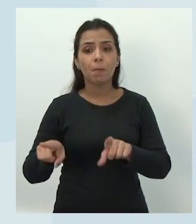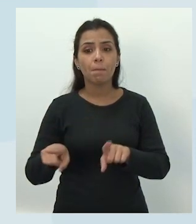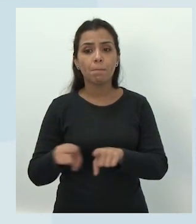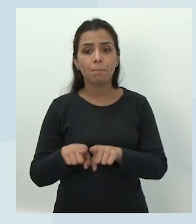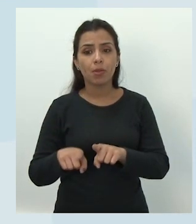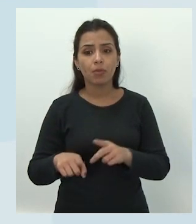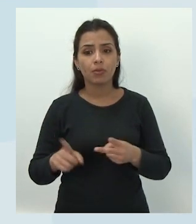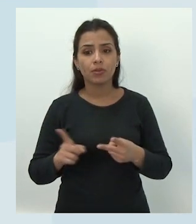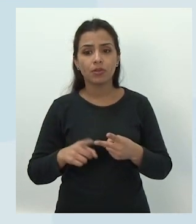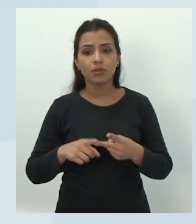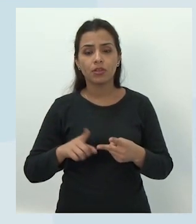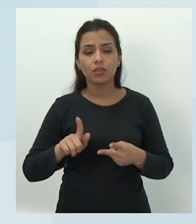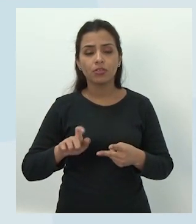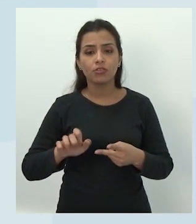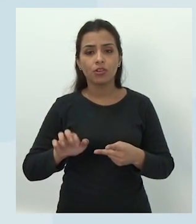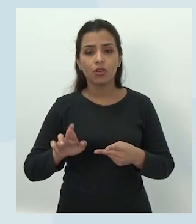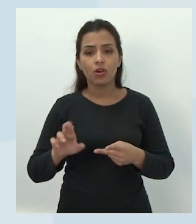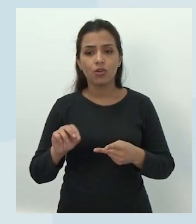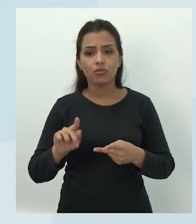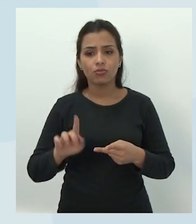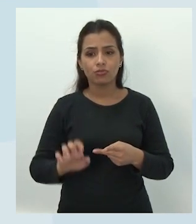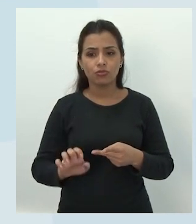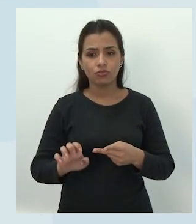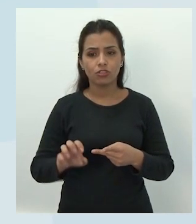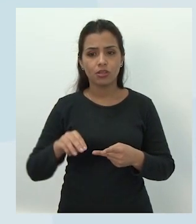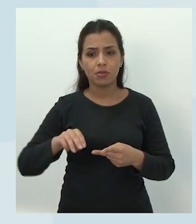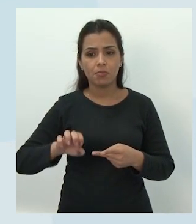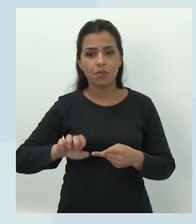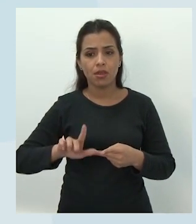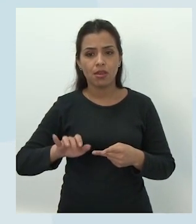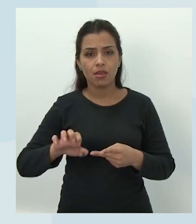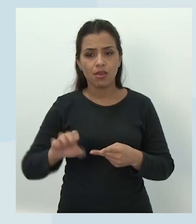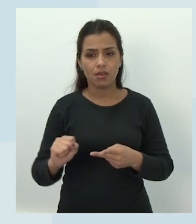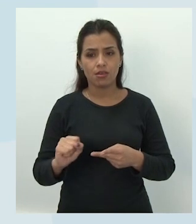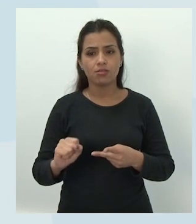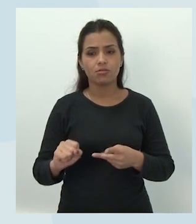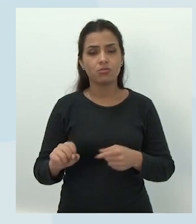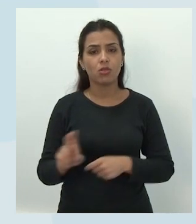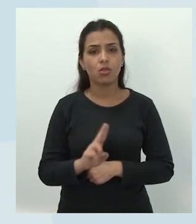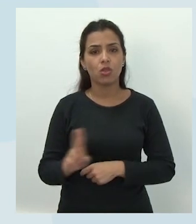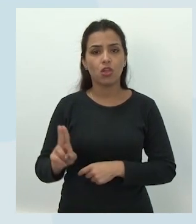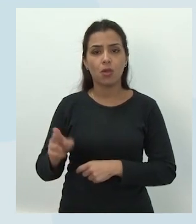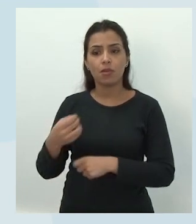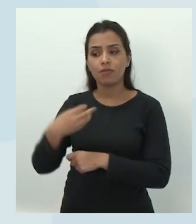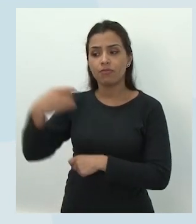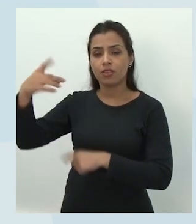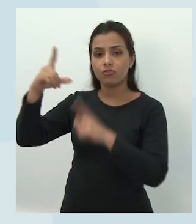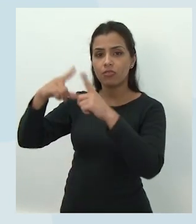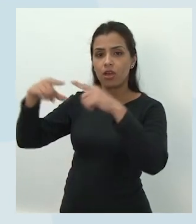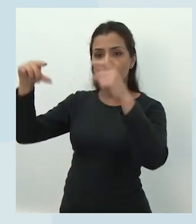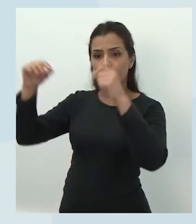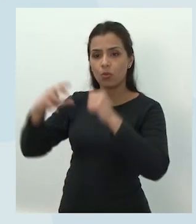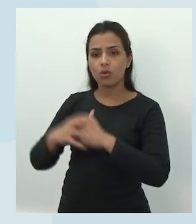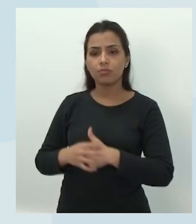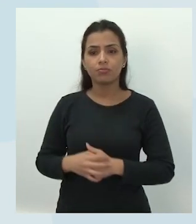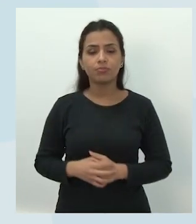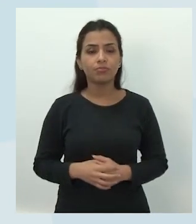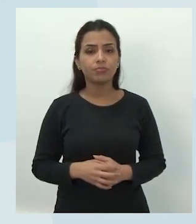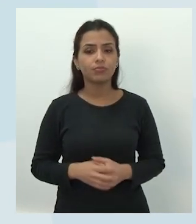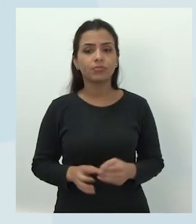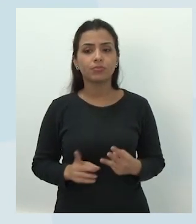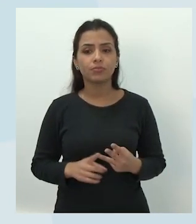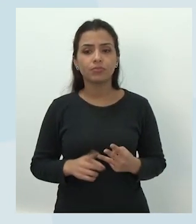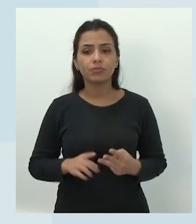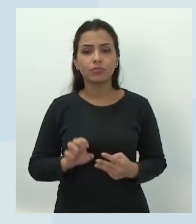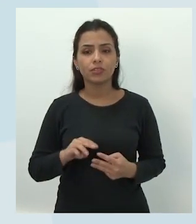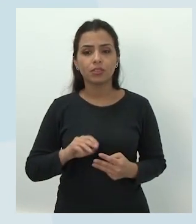chama-se Viagem à Lua. Tá? É um vídeo curtinho, uma animação, muito antiga, mas vocês vão gostar bastante, ela é bem interessante.